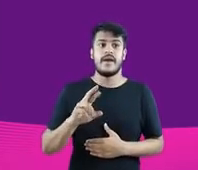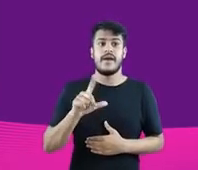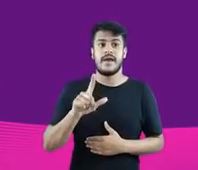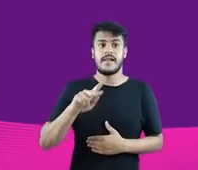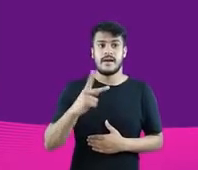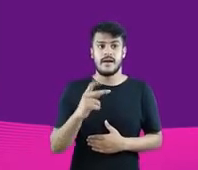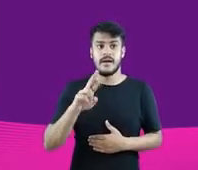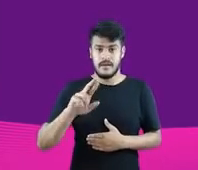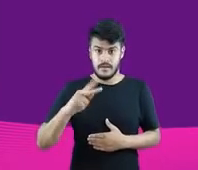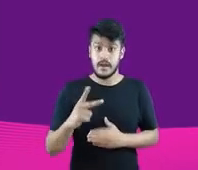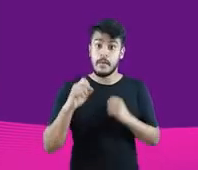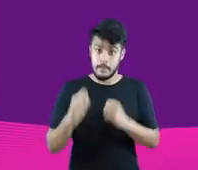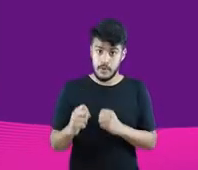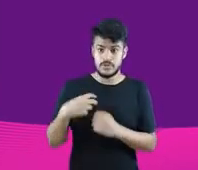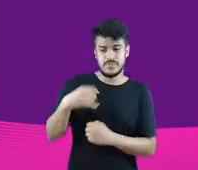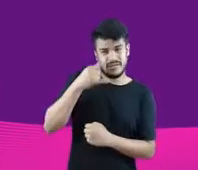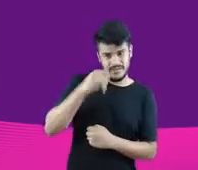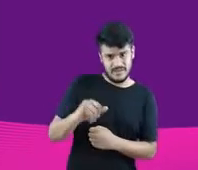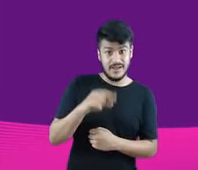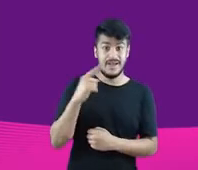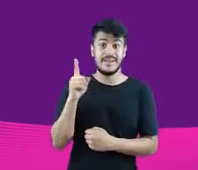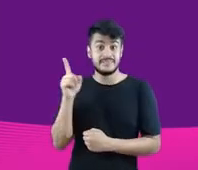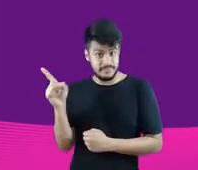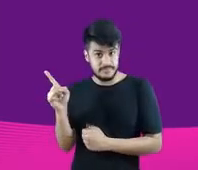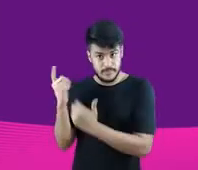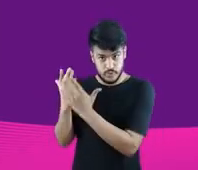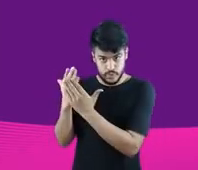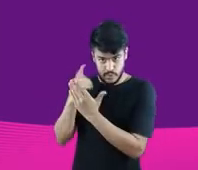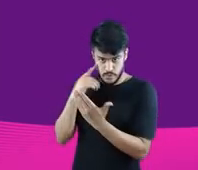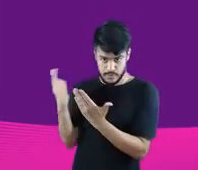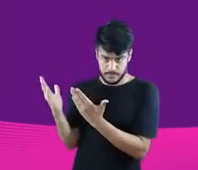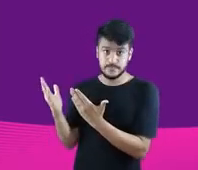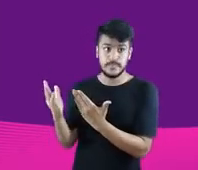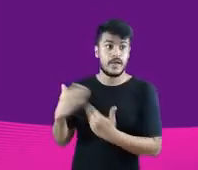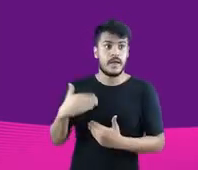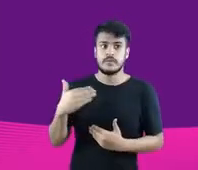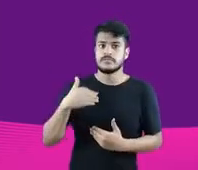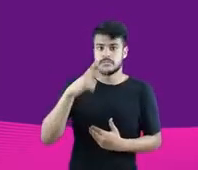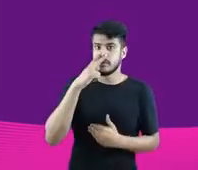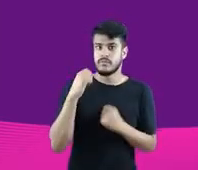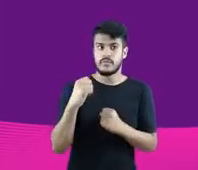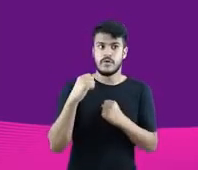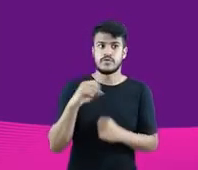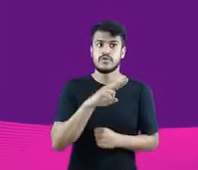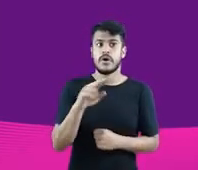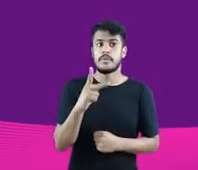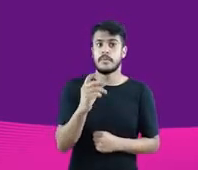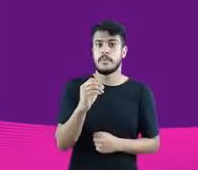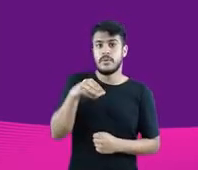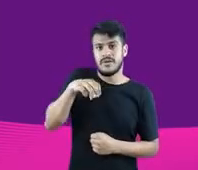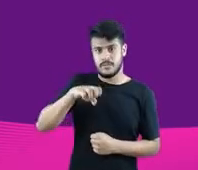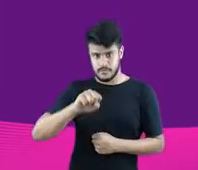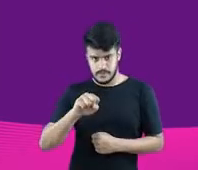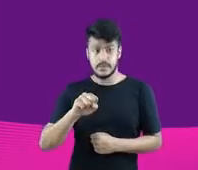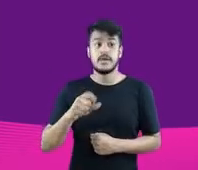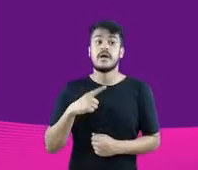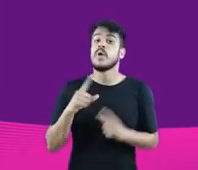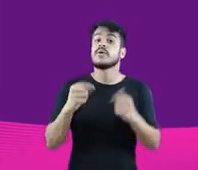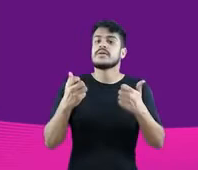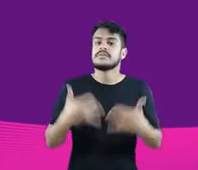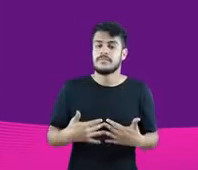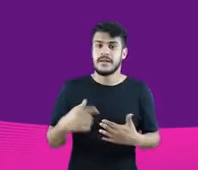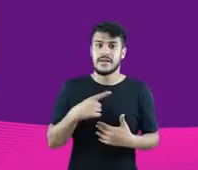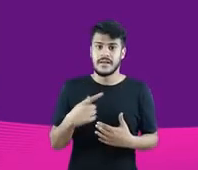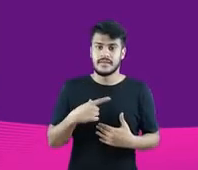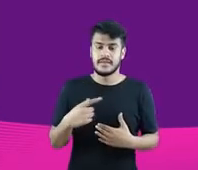estudo é o mais robusto, o POEMS, que além de avaliar a questão da diminuição da interrupção da